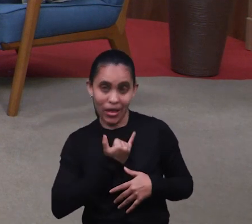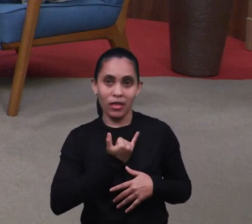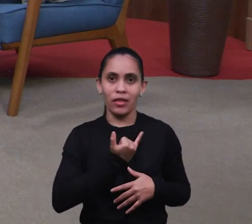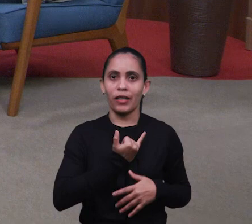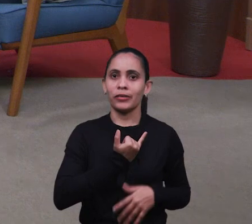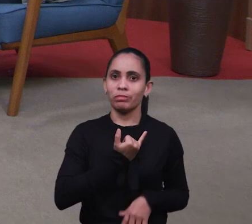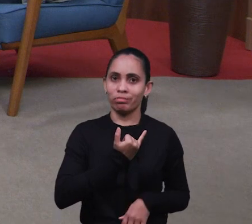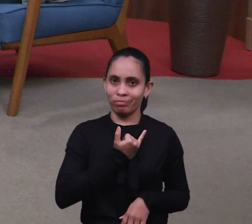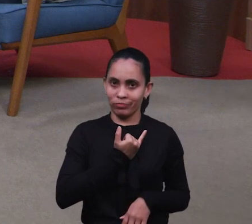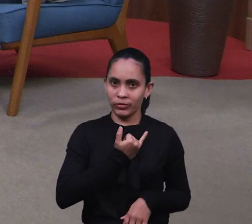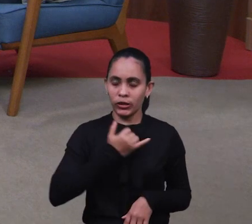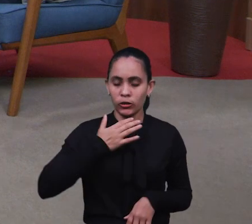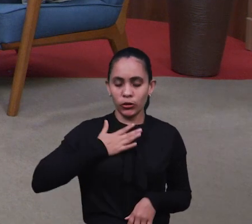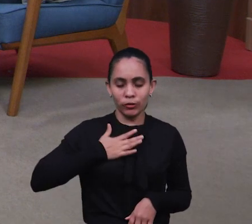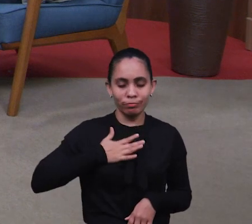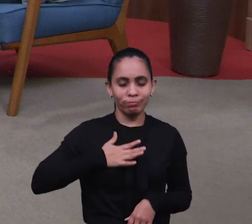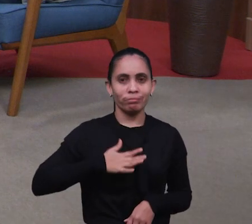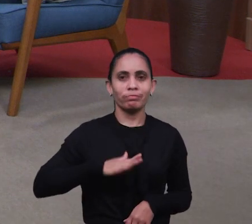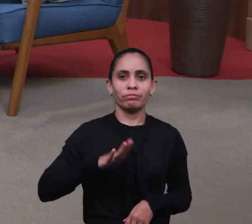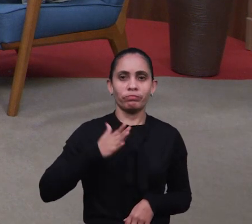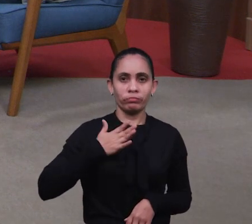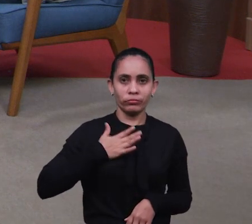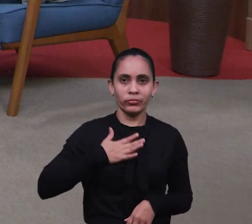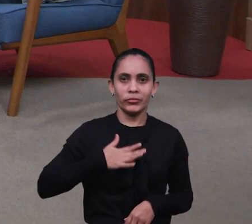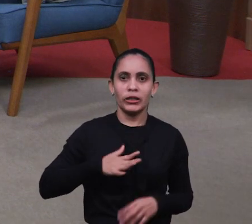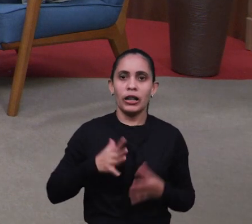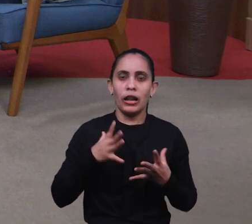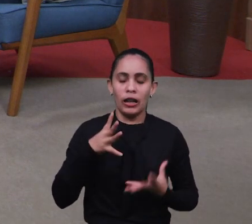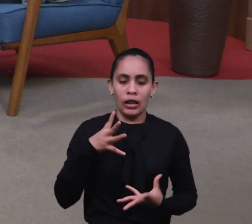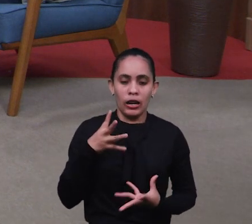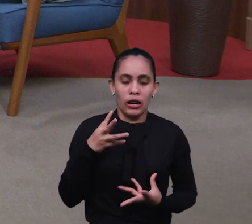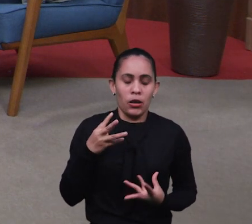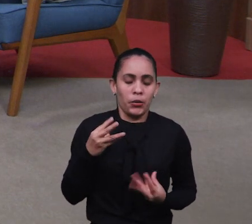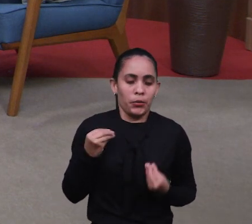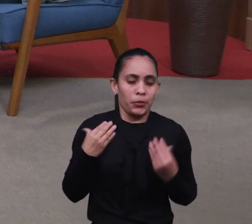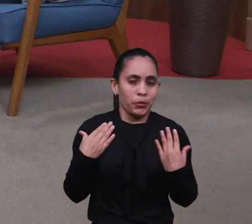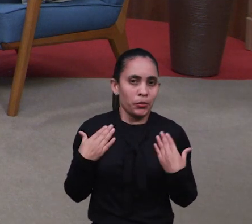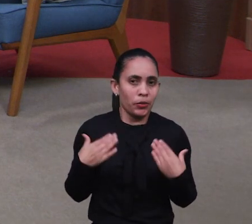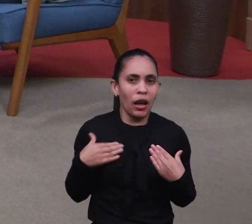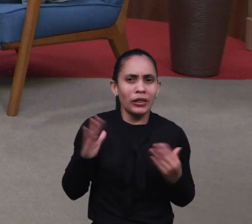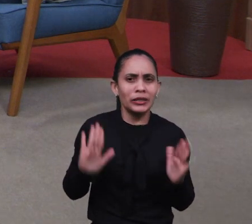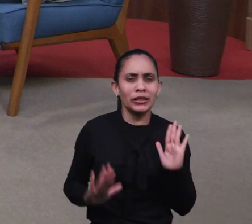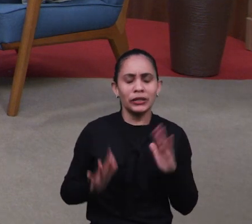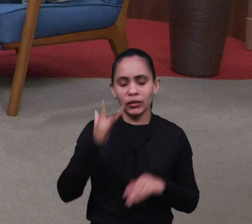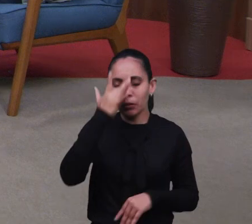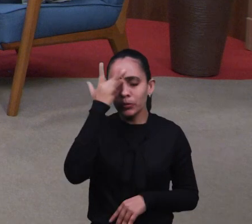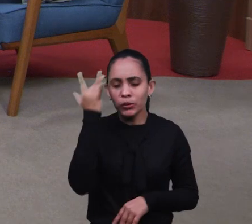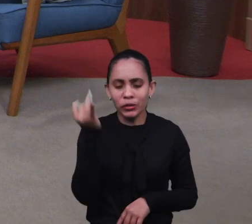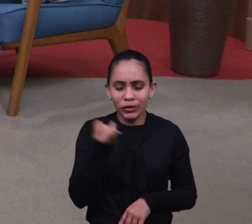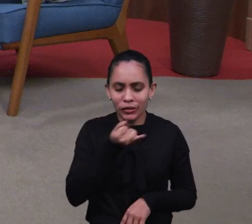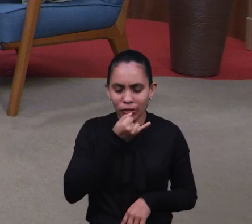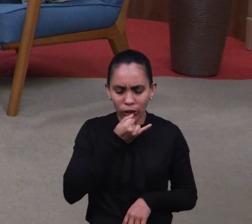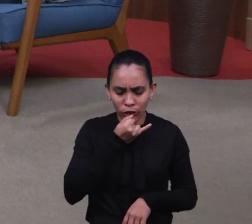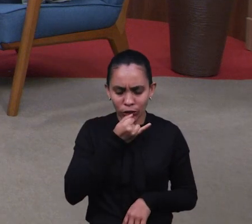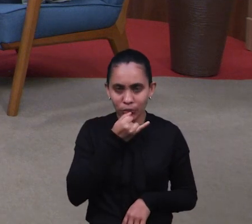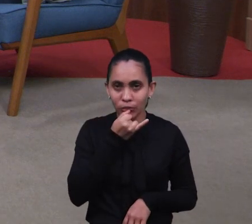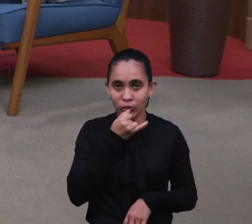de conforto para a pessoa, de alívio. Às vezes a pessoa está triste.